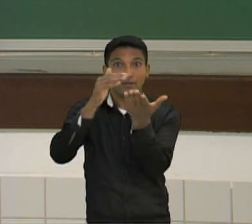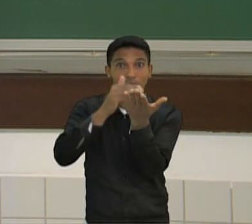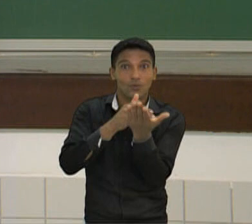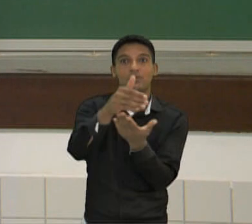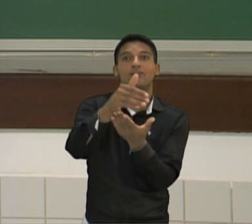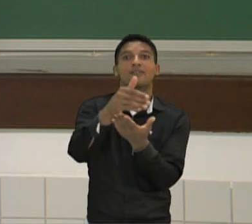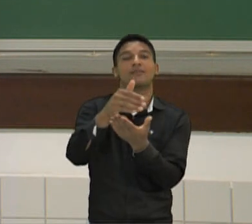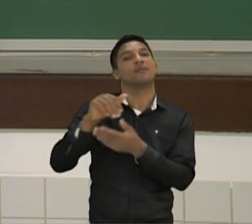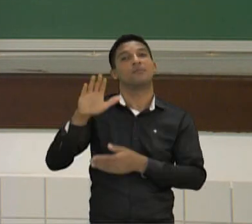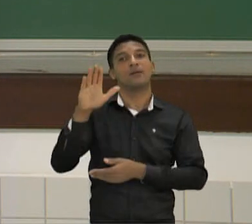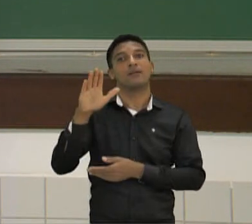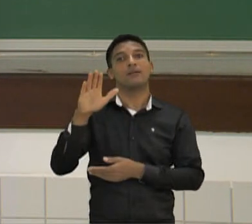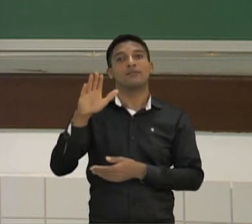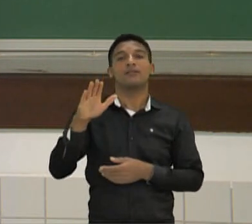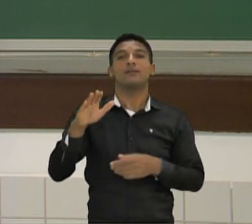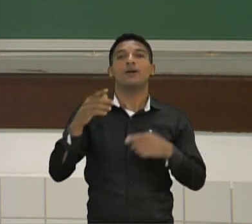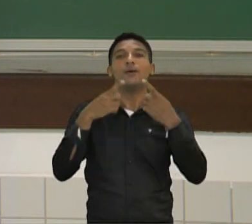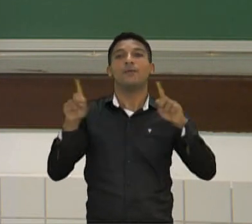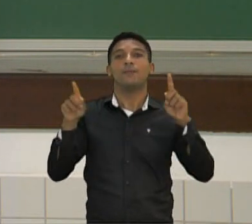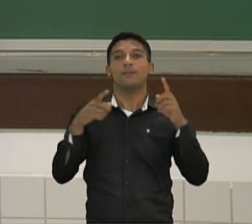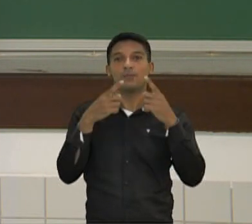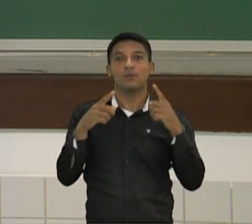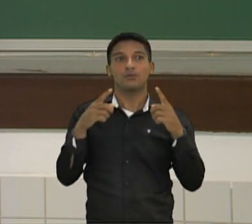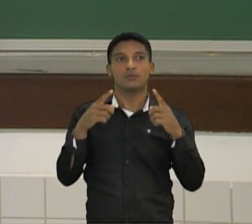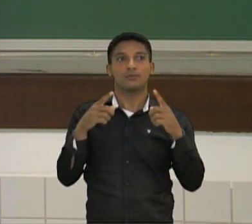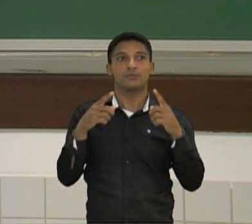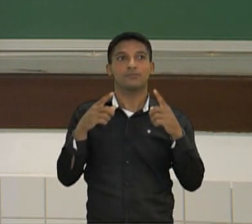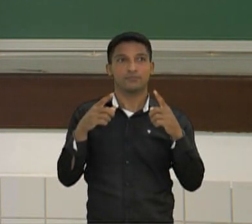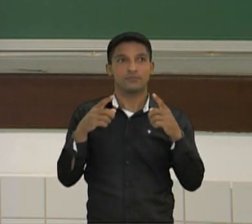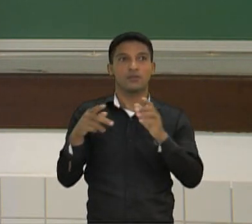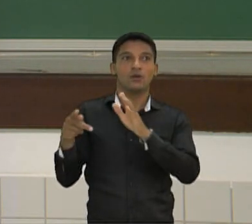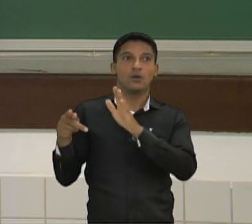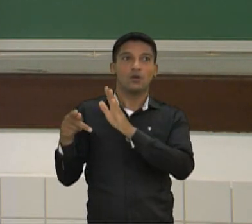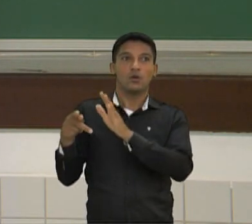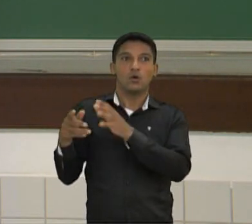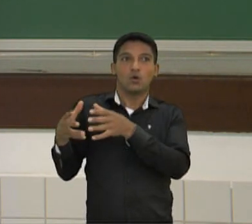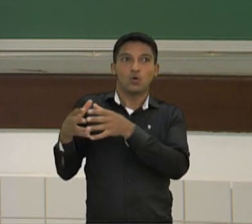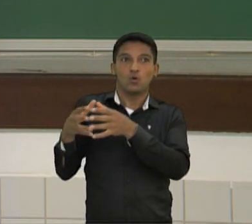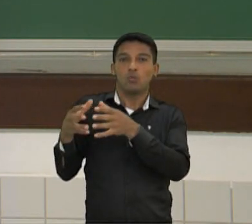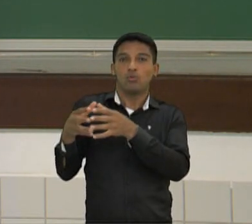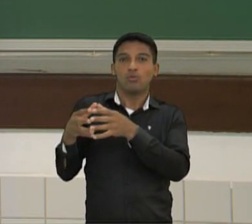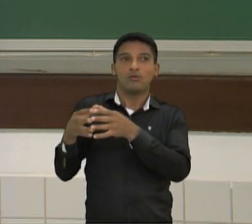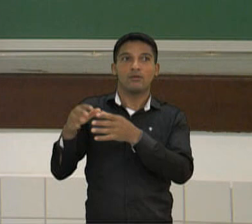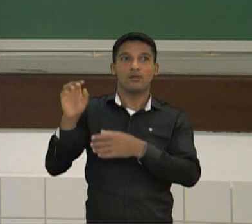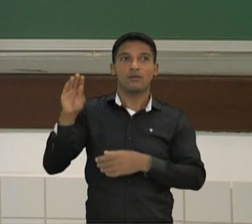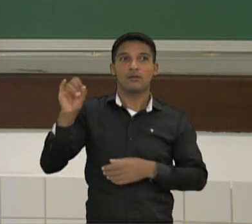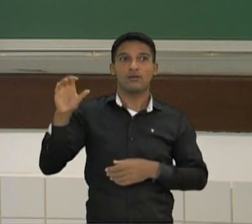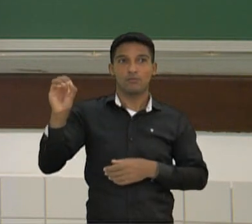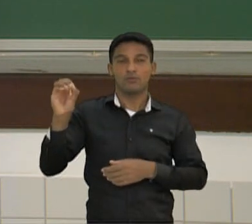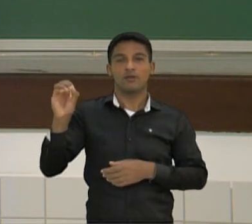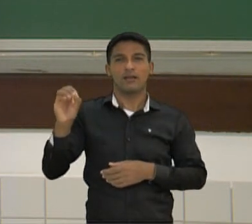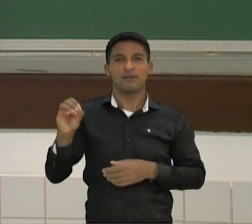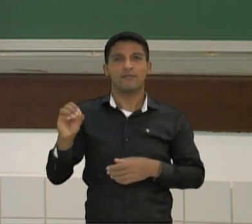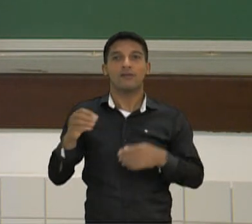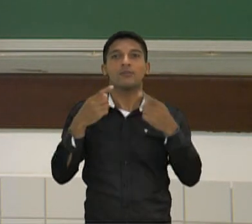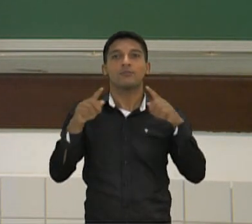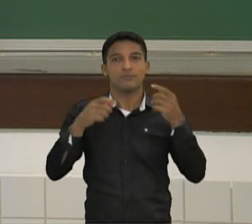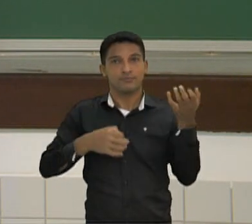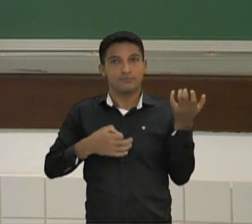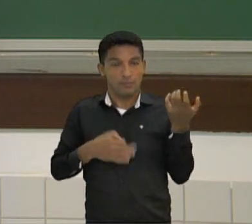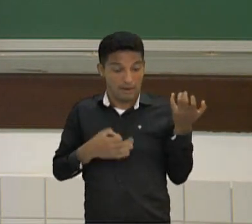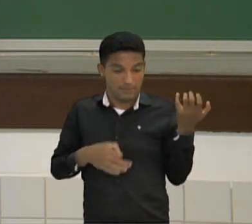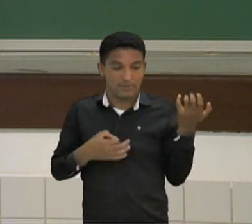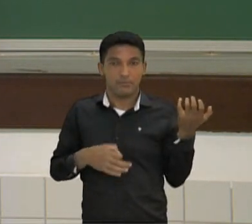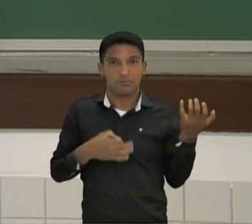musiquinha, tá? Essa música é da equipe Bio, tá? Canção do Coração. Eu só vou cantar um trechinho dela para